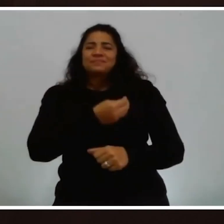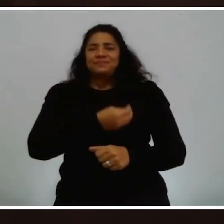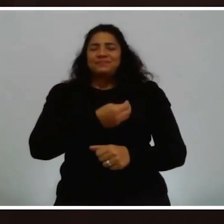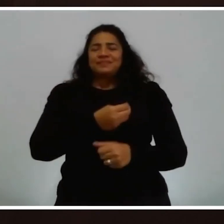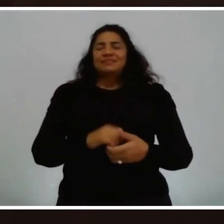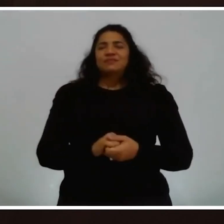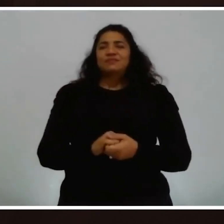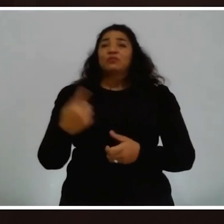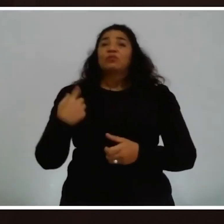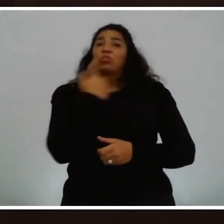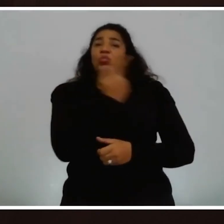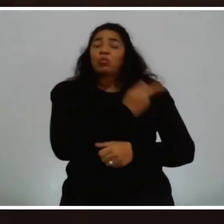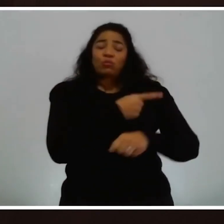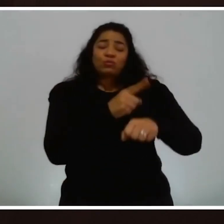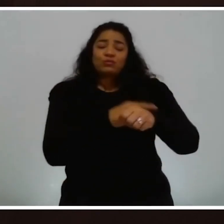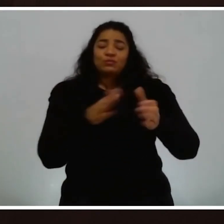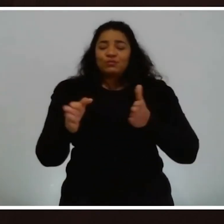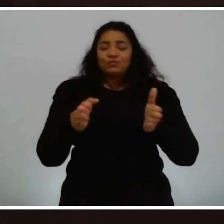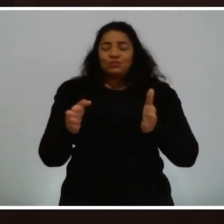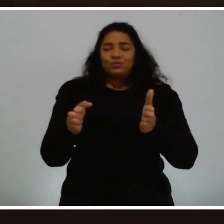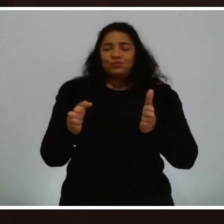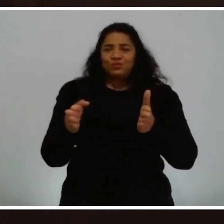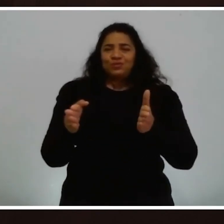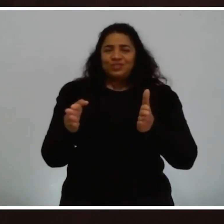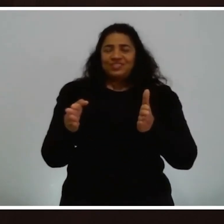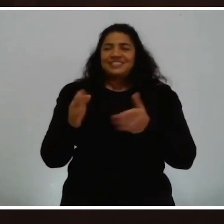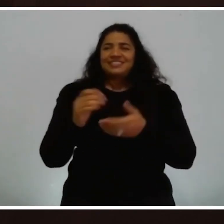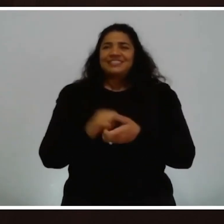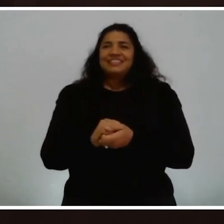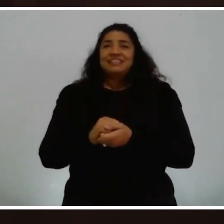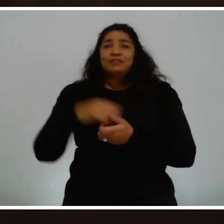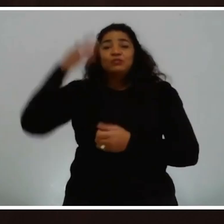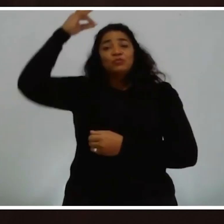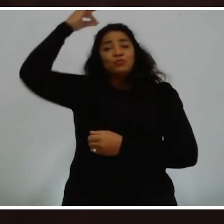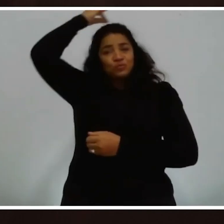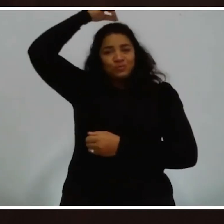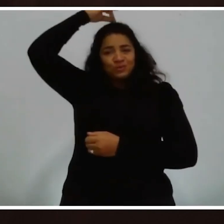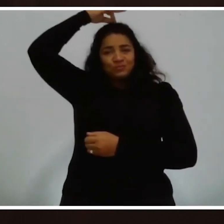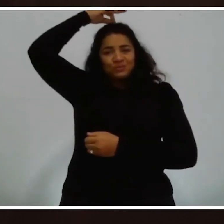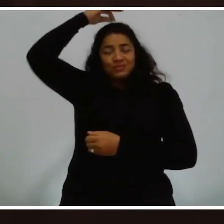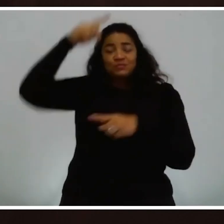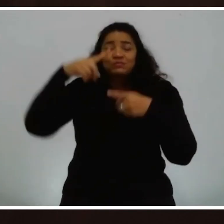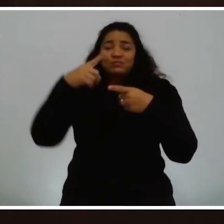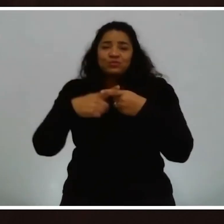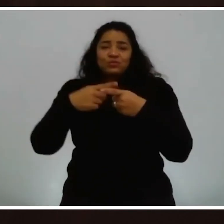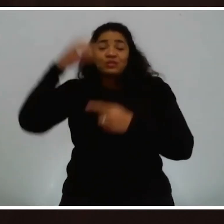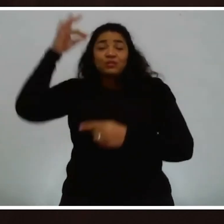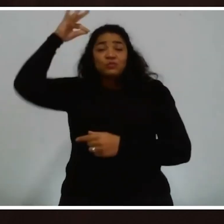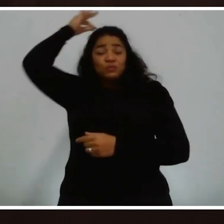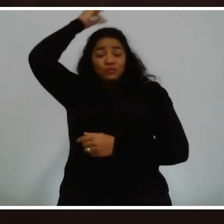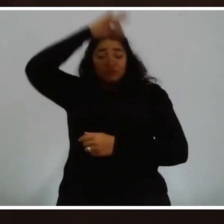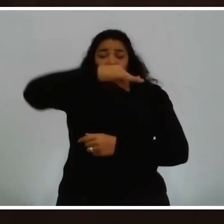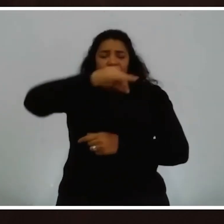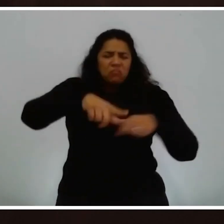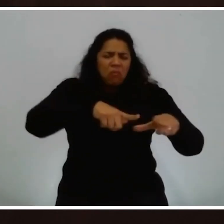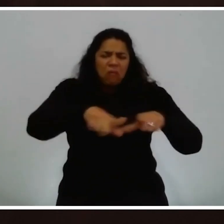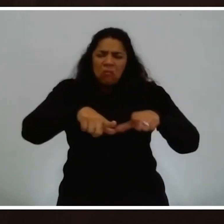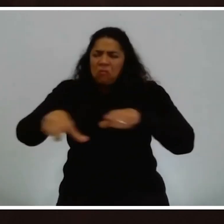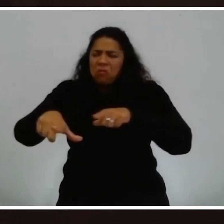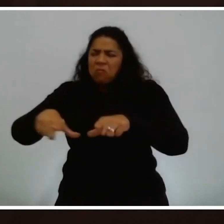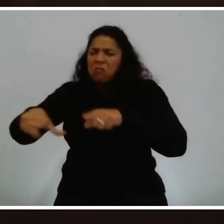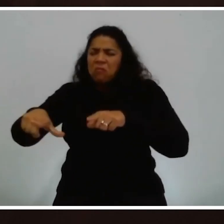o Espírito que está trabalhando, não é isso? Isso é para o trabalho, mas, irmãos, na essência, o Filho está